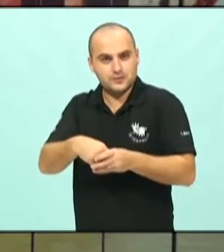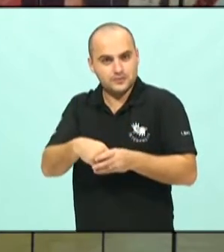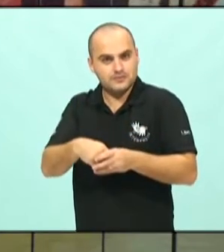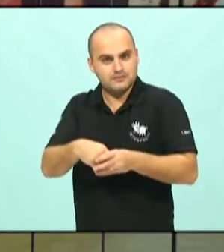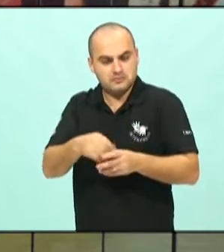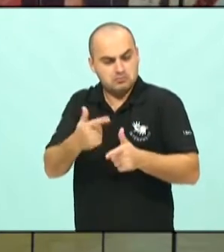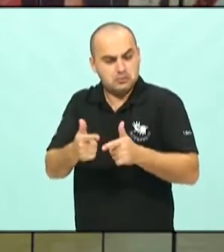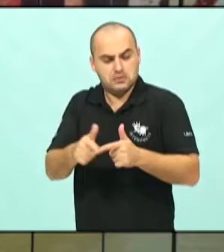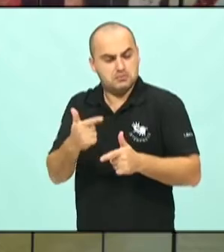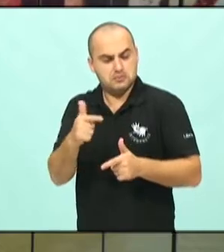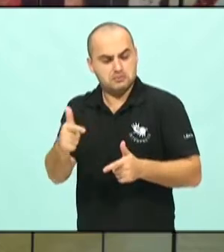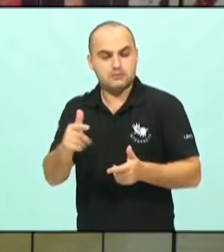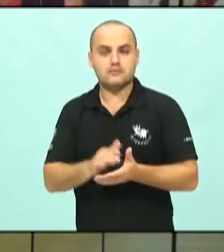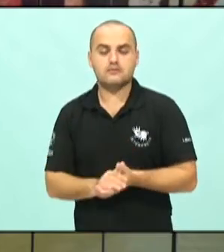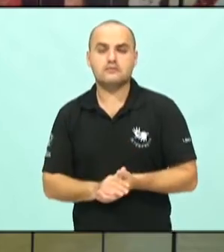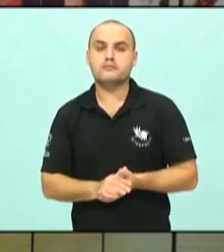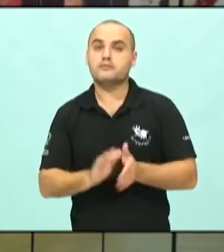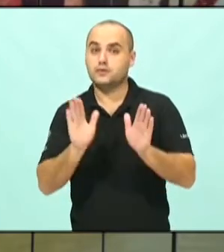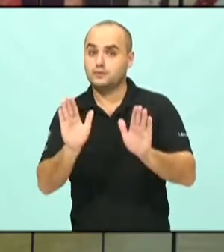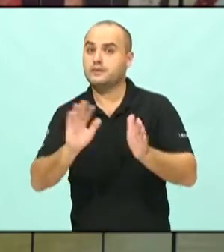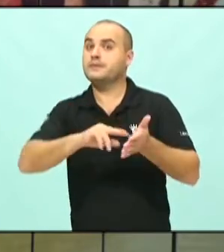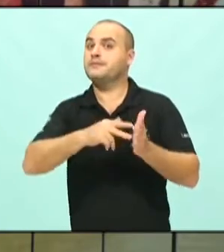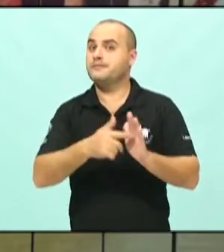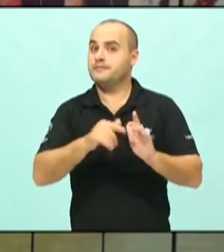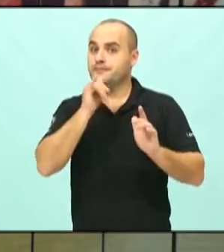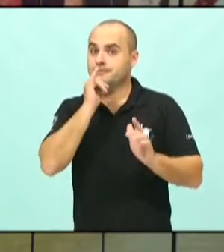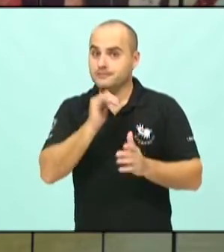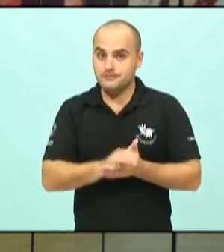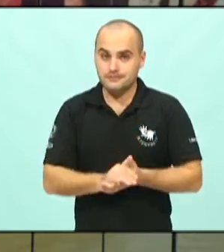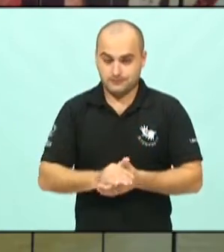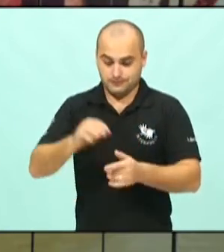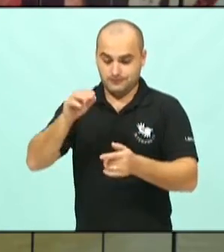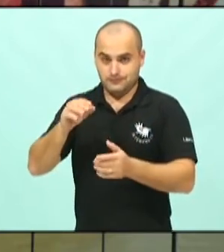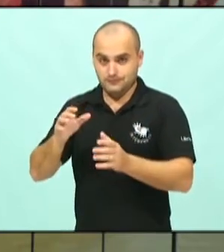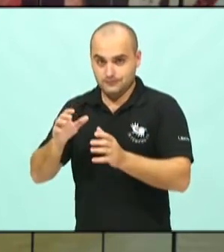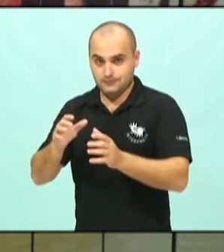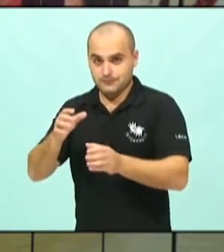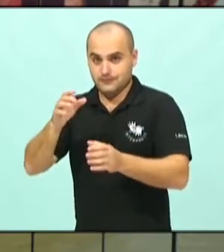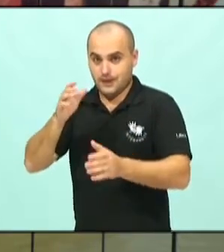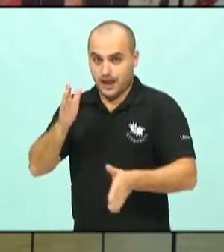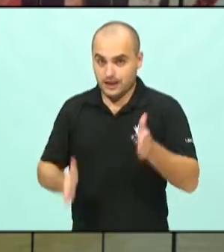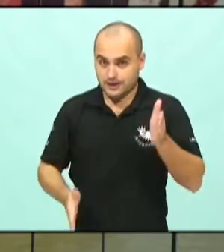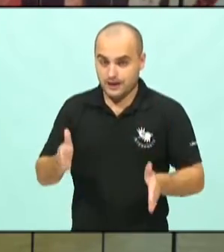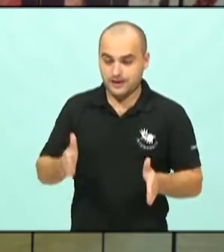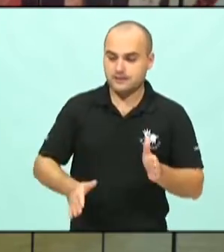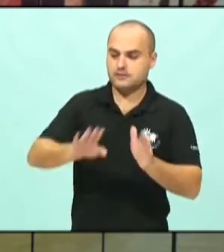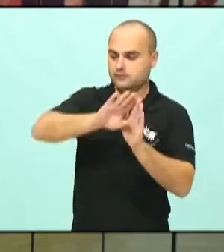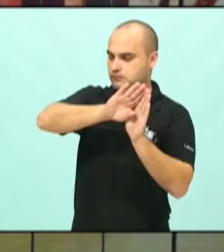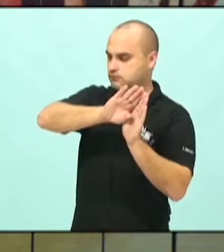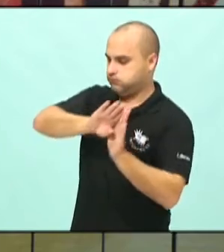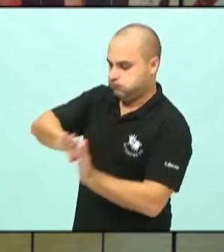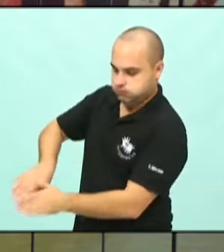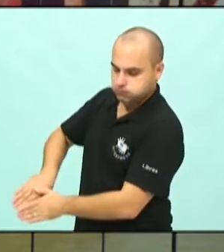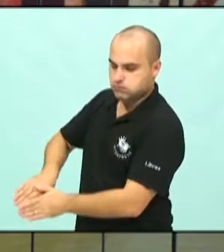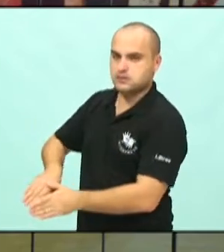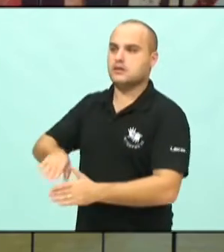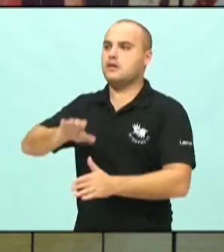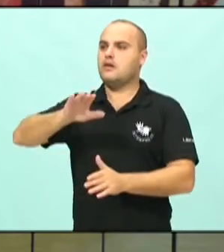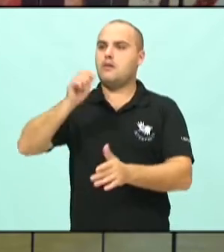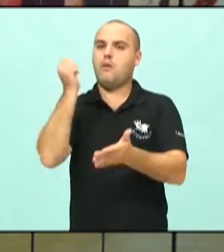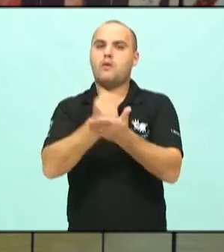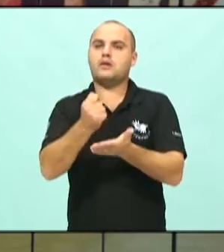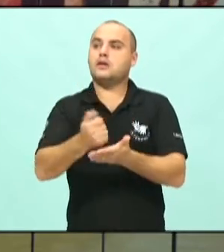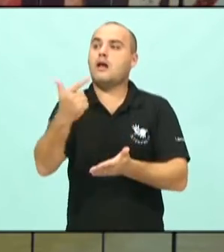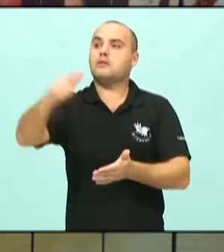problema, né? O que a gente não pode deixar é os nossos moradores, os nossos atletas de fora do processo e contemplar a grande maioria